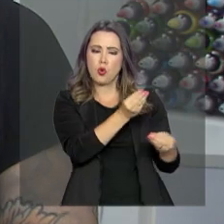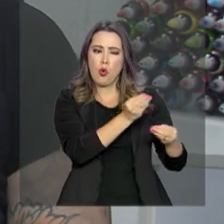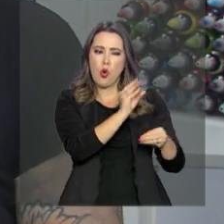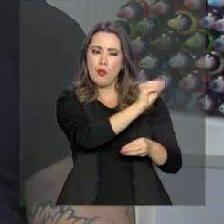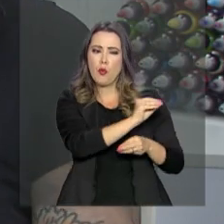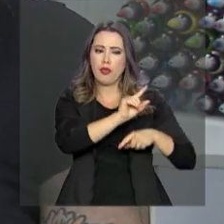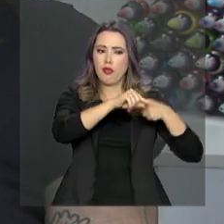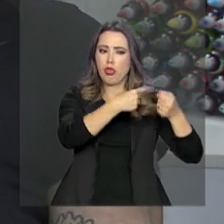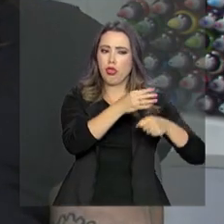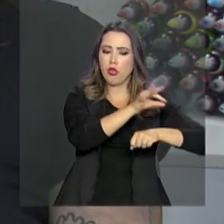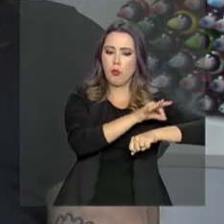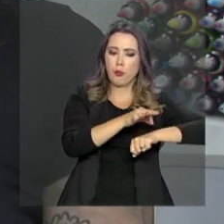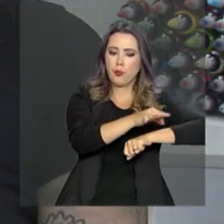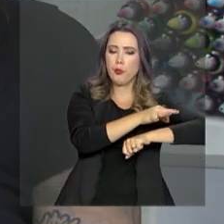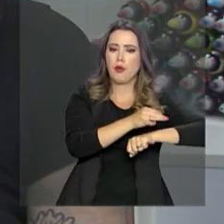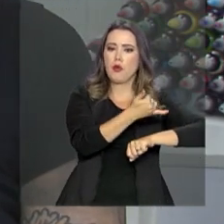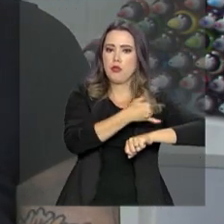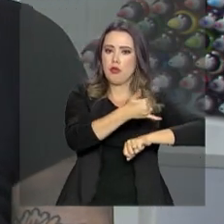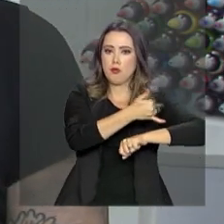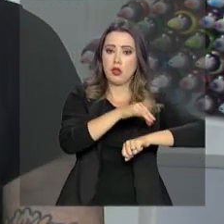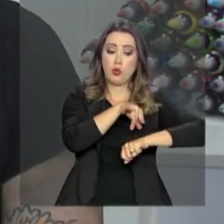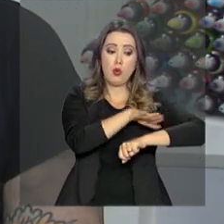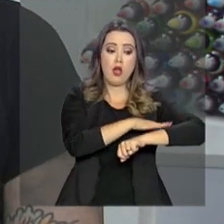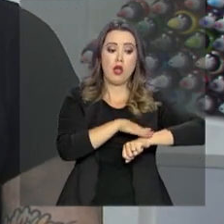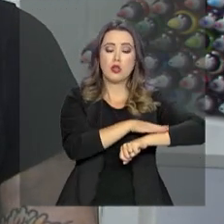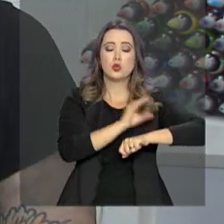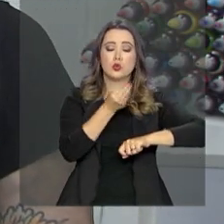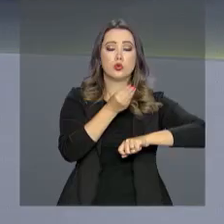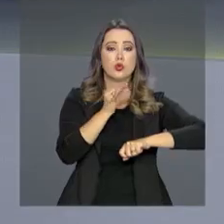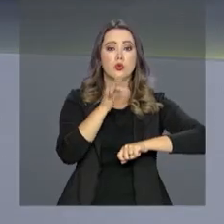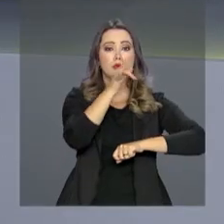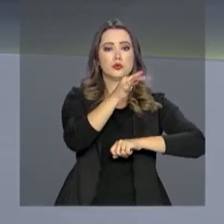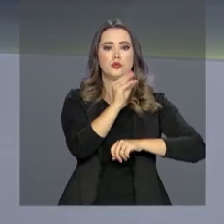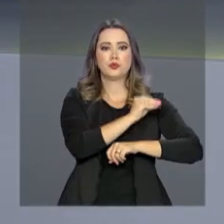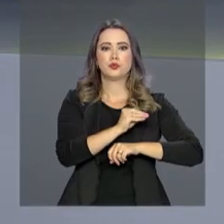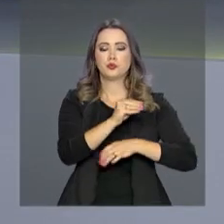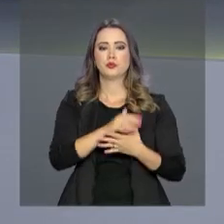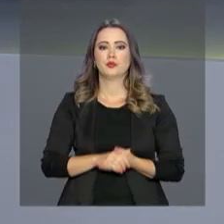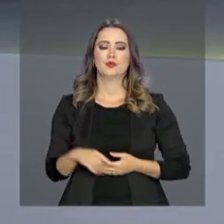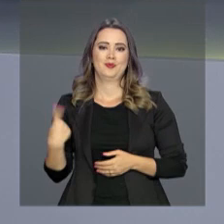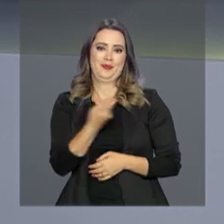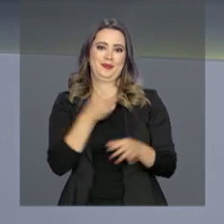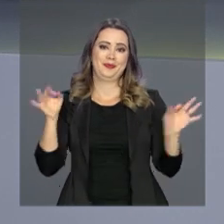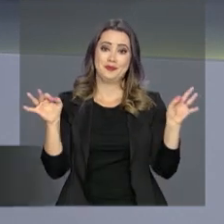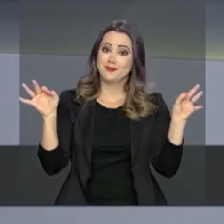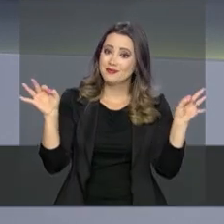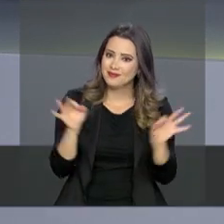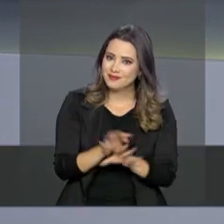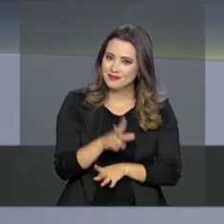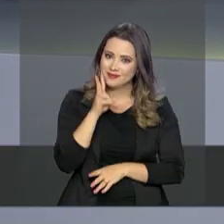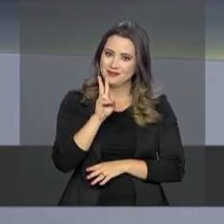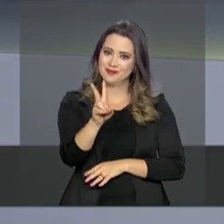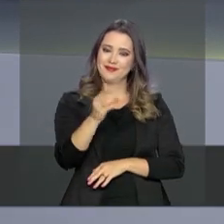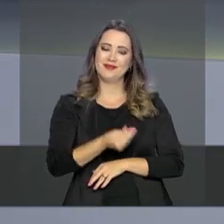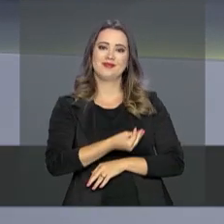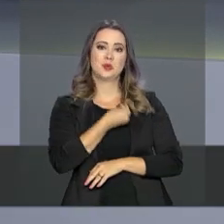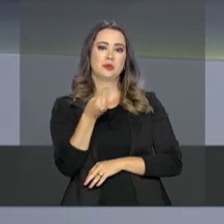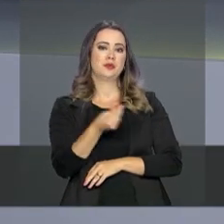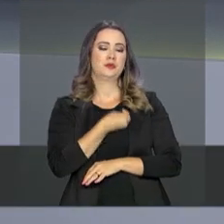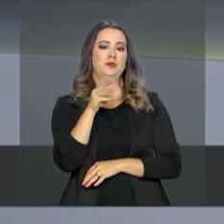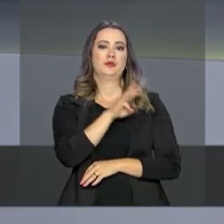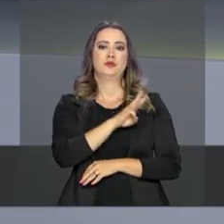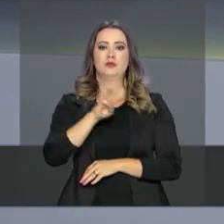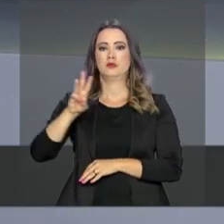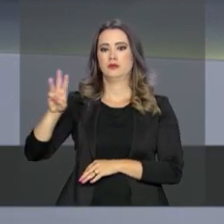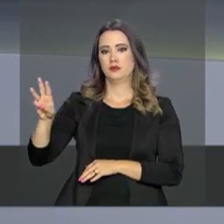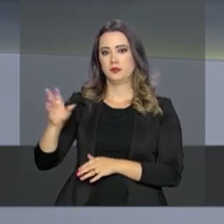da tatuagem depois saí do estúdio né nós ficamos pra que você acompanhe a programação ao vivo